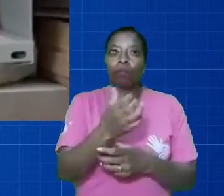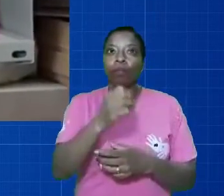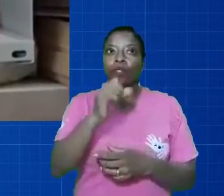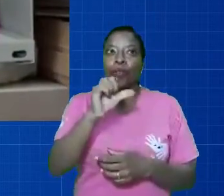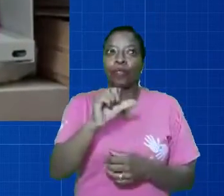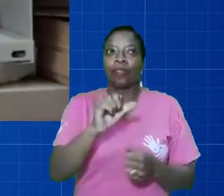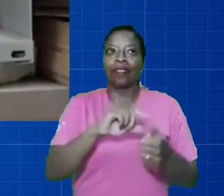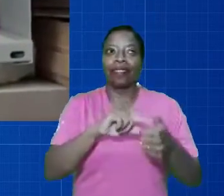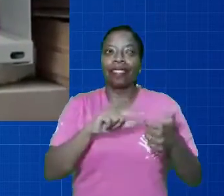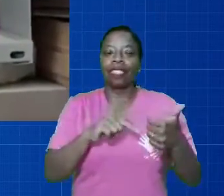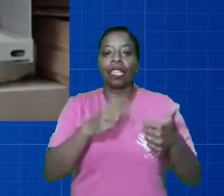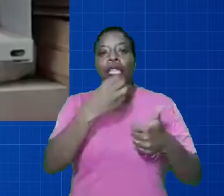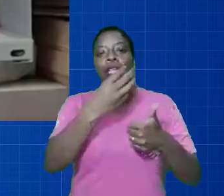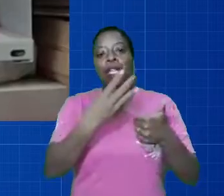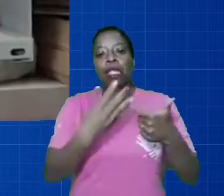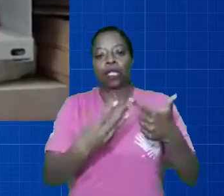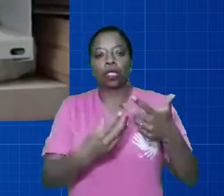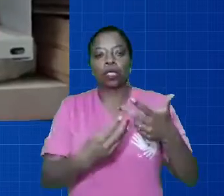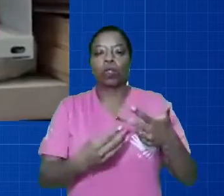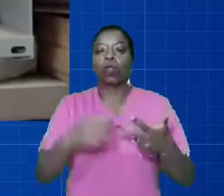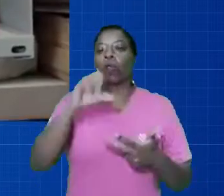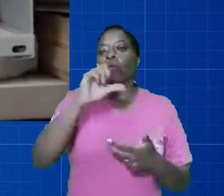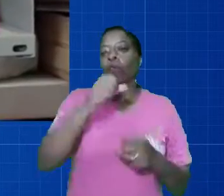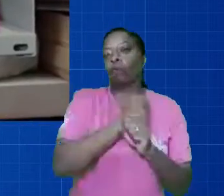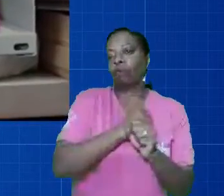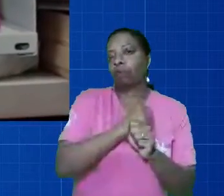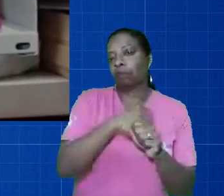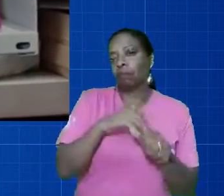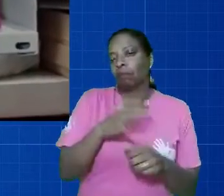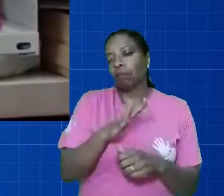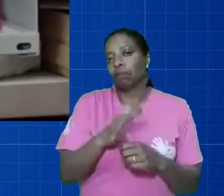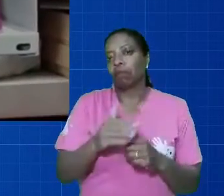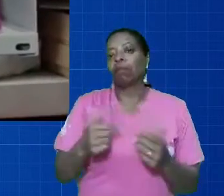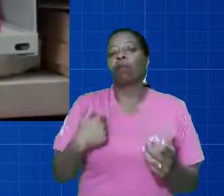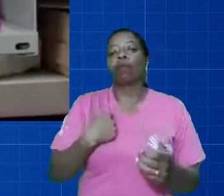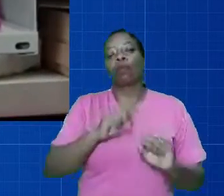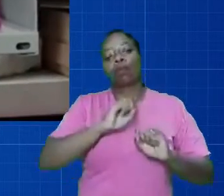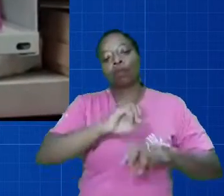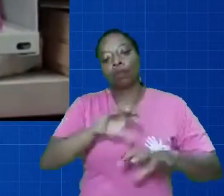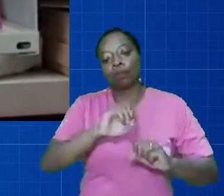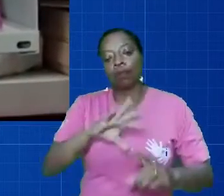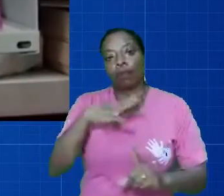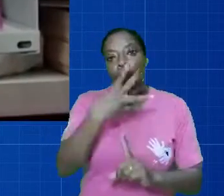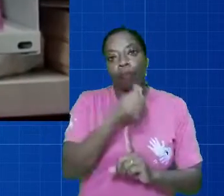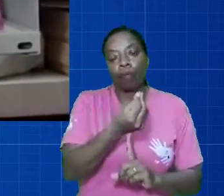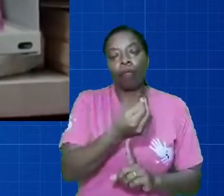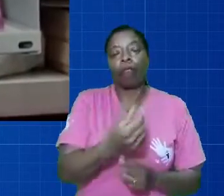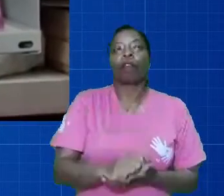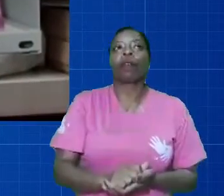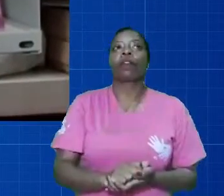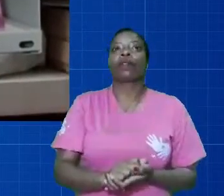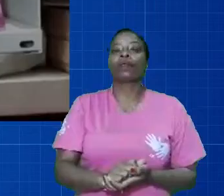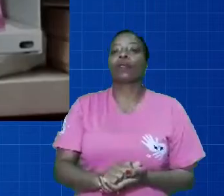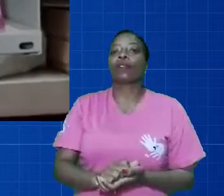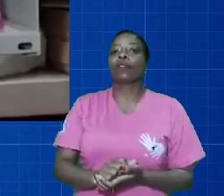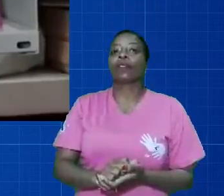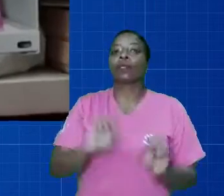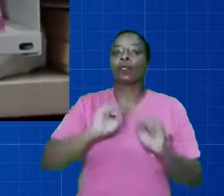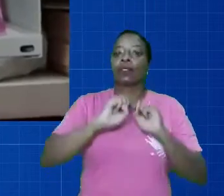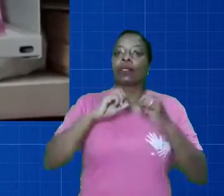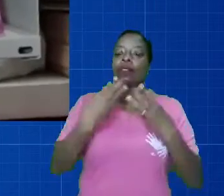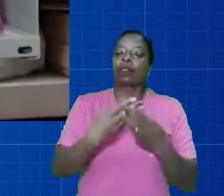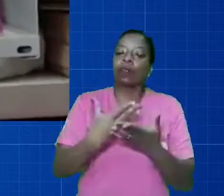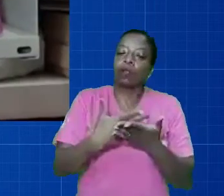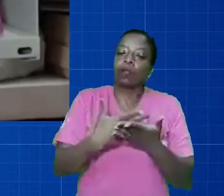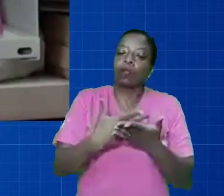do trabalho de arte com as crianças no município. Quando a oficina começou, os alunos tinham idade mínima de 10